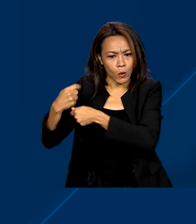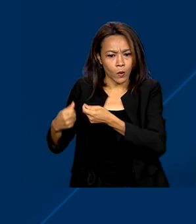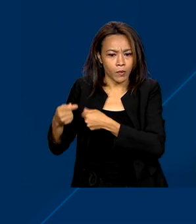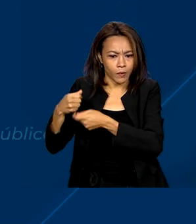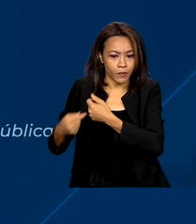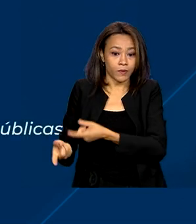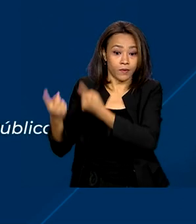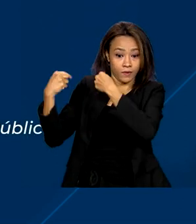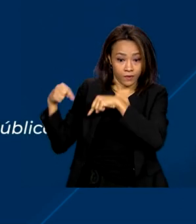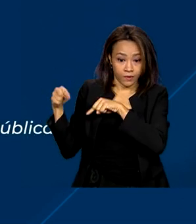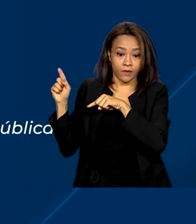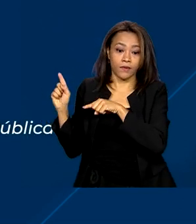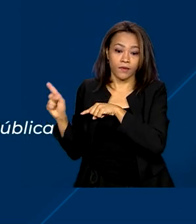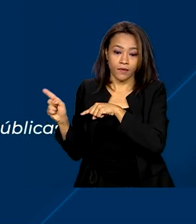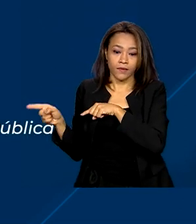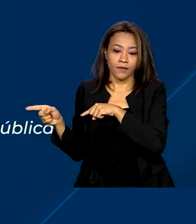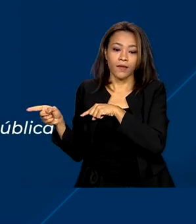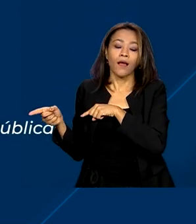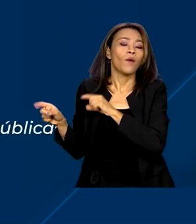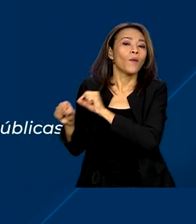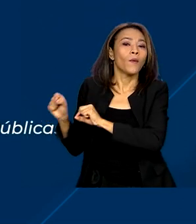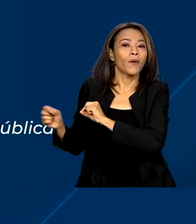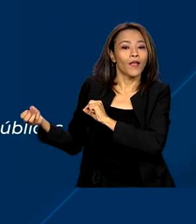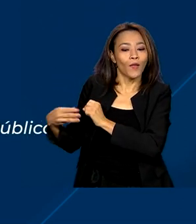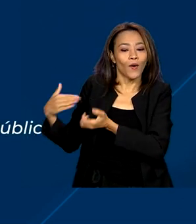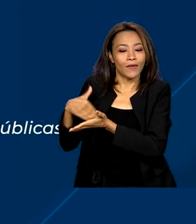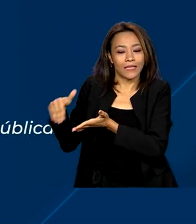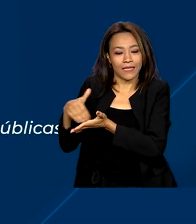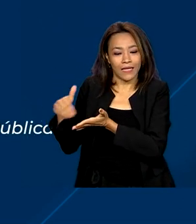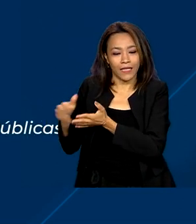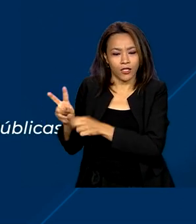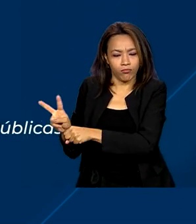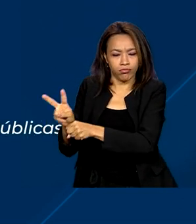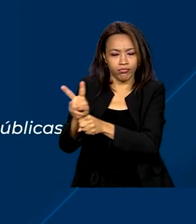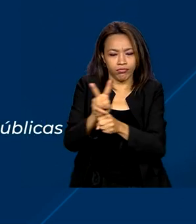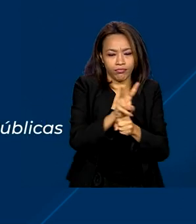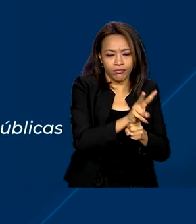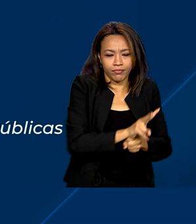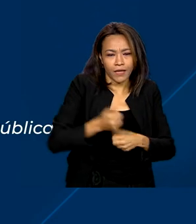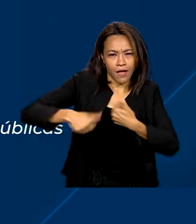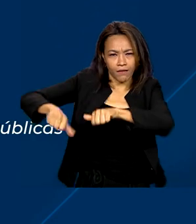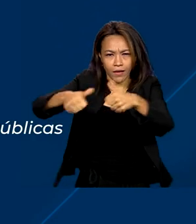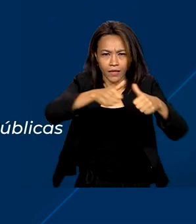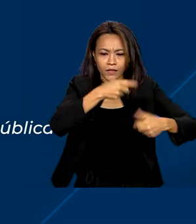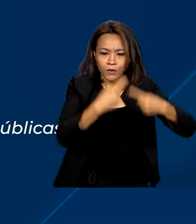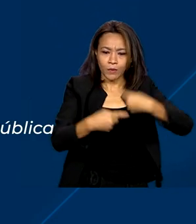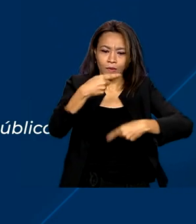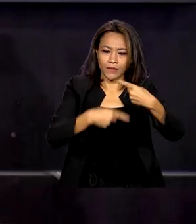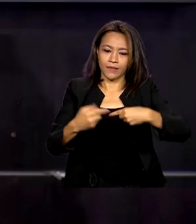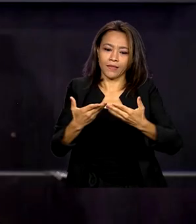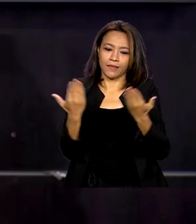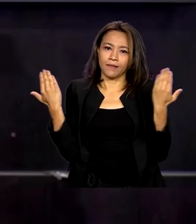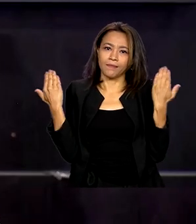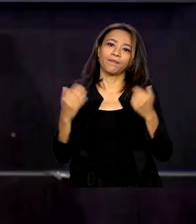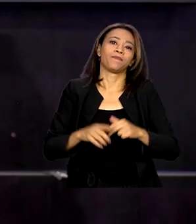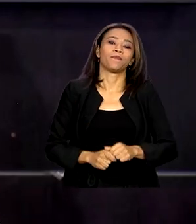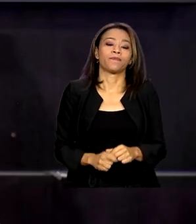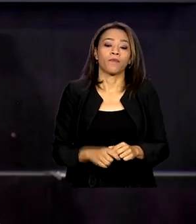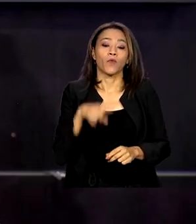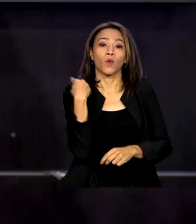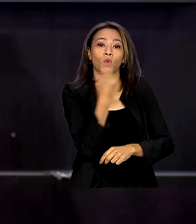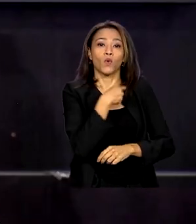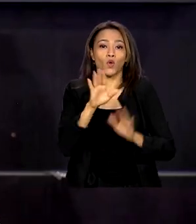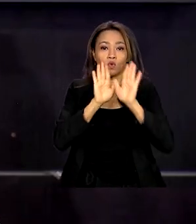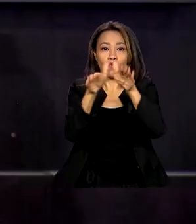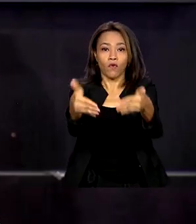e Sérgio firpo está à frente da nova Secretaria de monitoramento e avaliação de políticas públicas a nossa prioridade